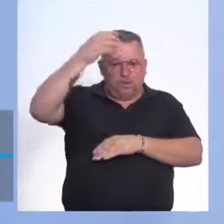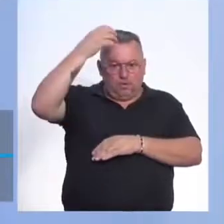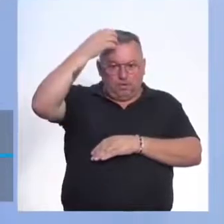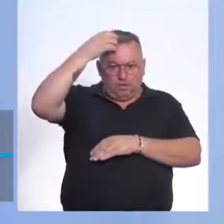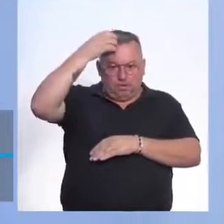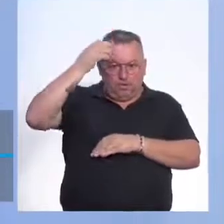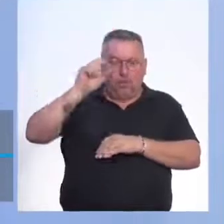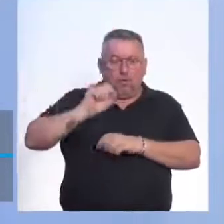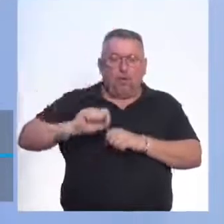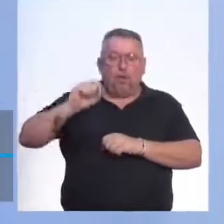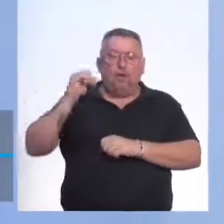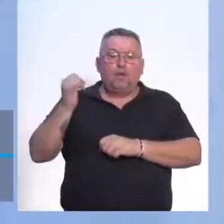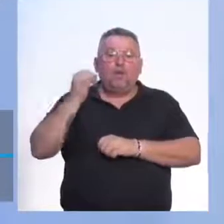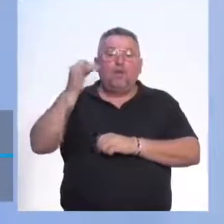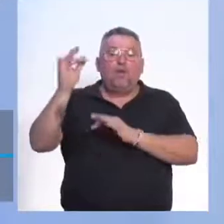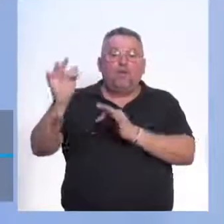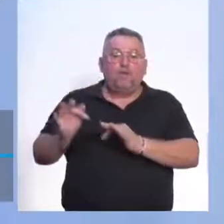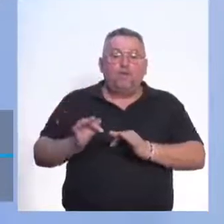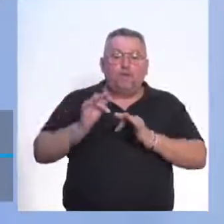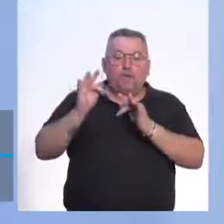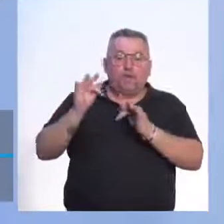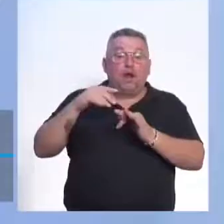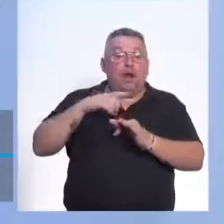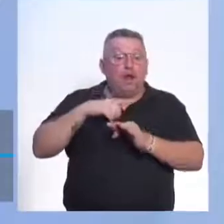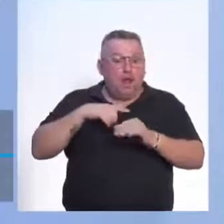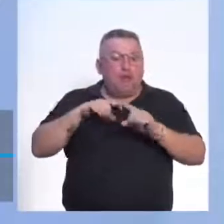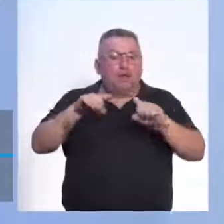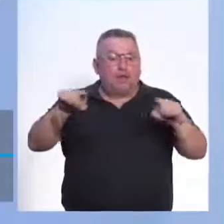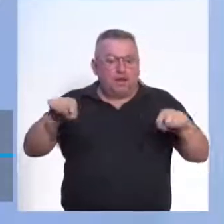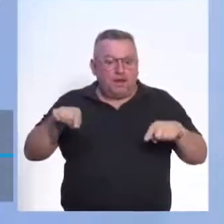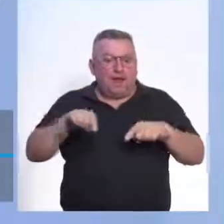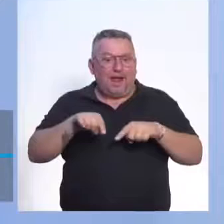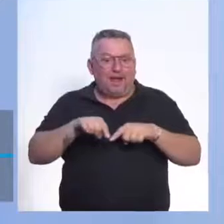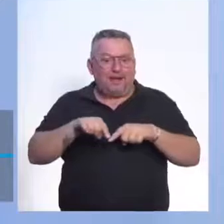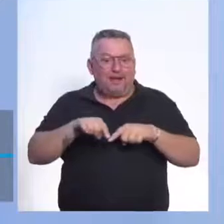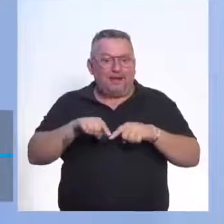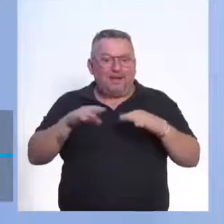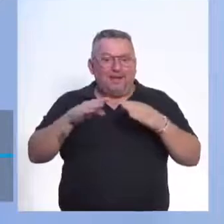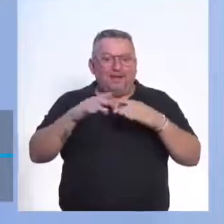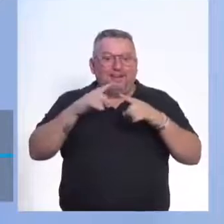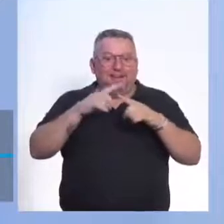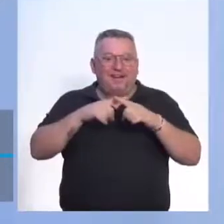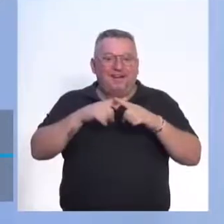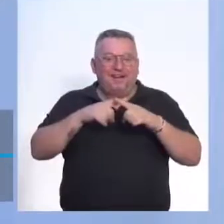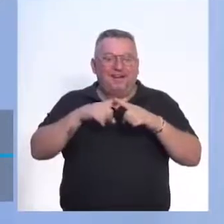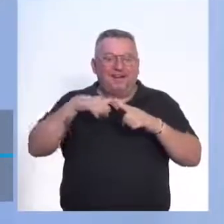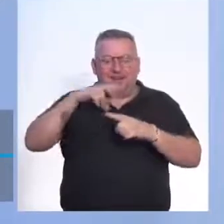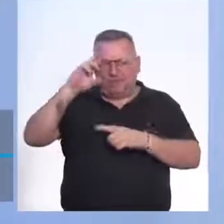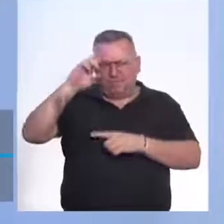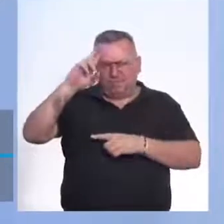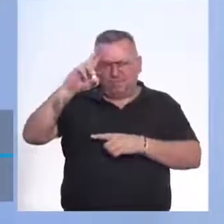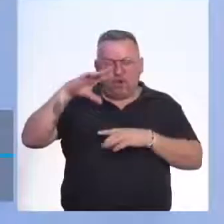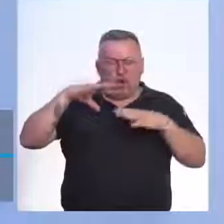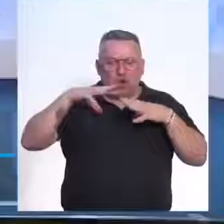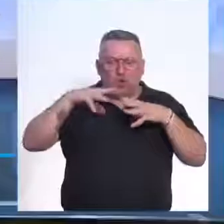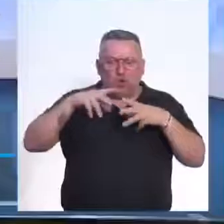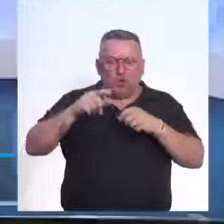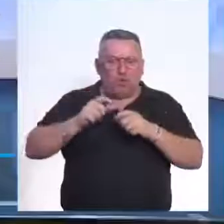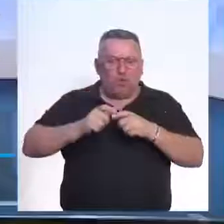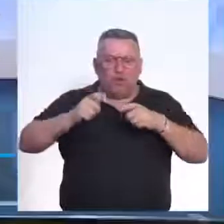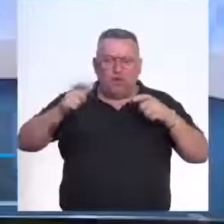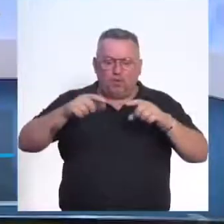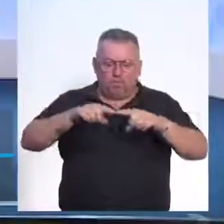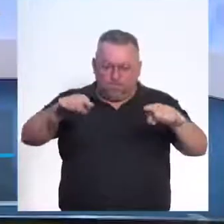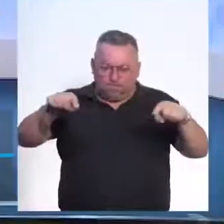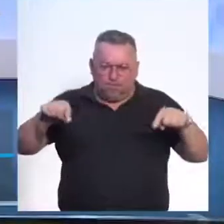mais importante no feudalismo? A posse de terras. E a Igreja Católica, ela possuía a maior parte de terras. E aí, professor Mauro,